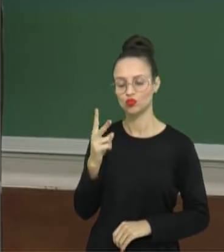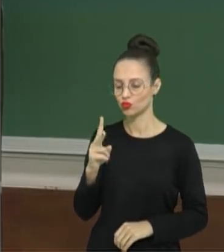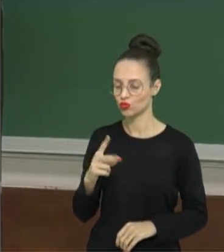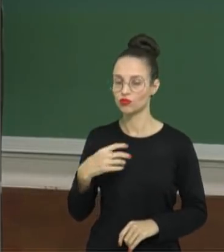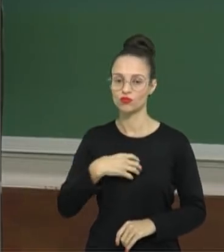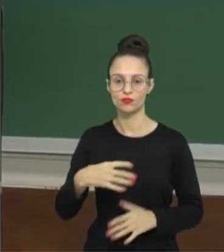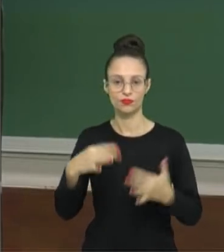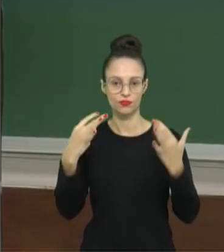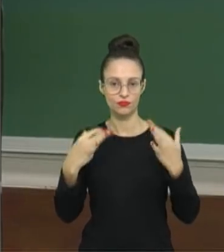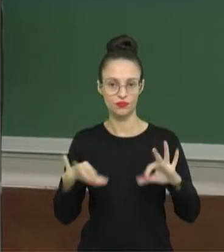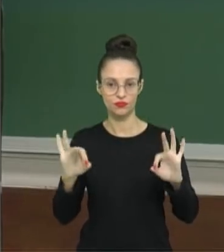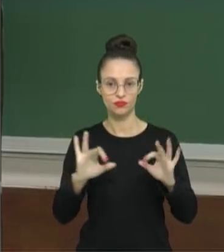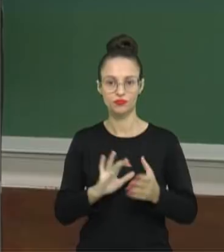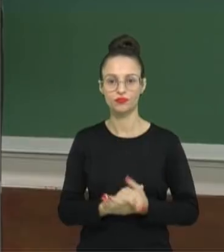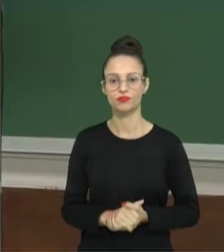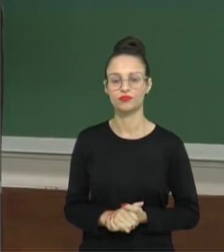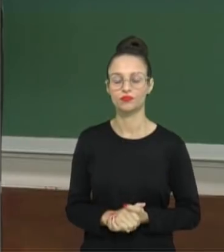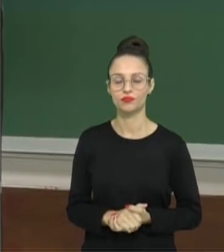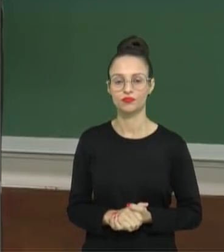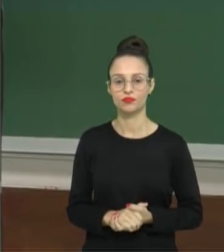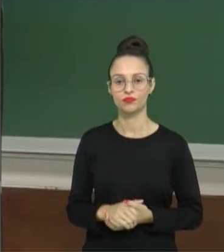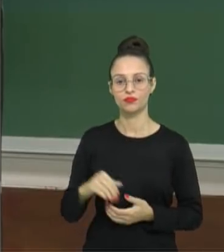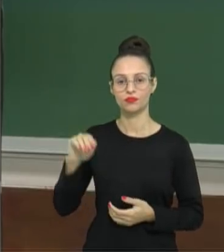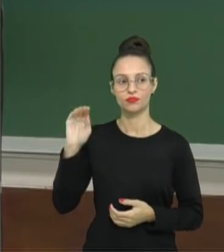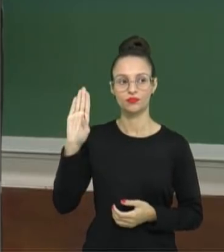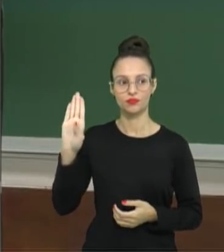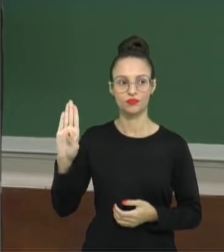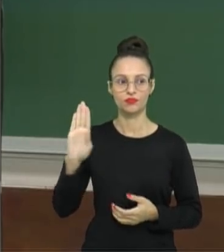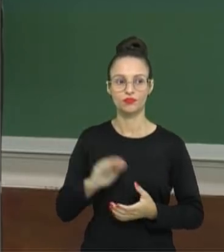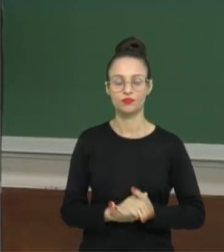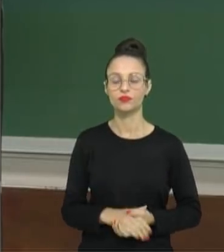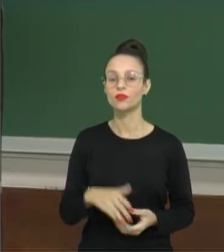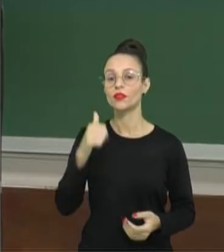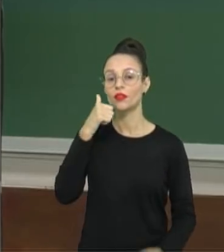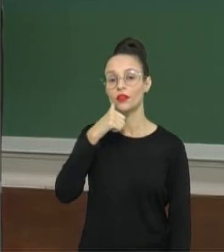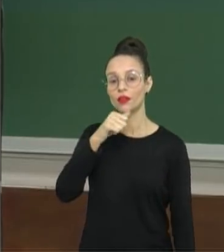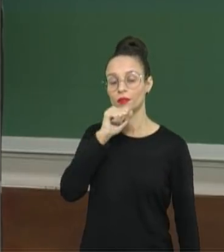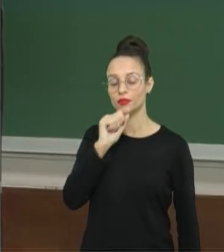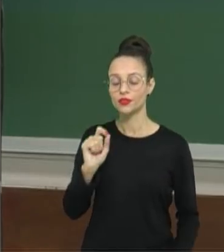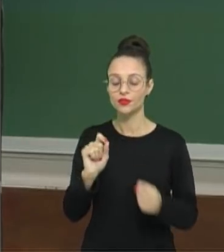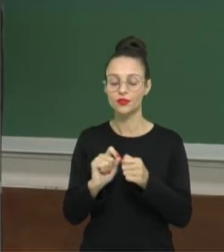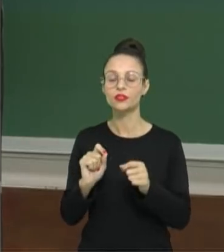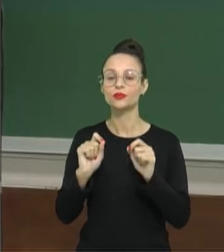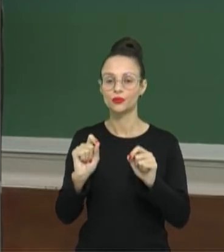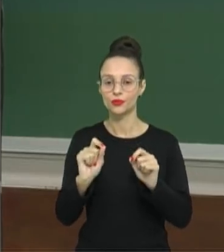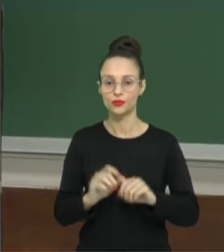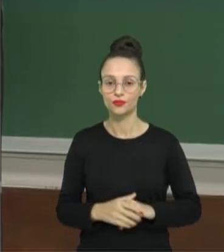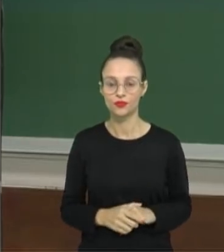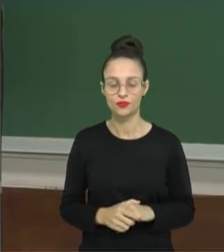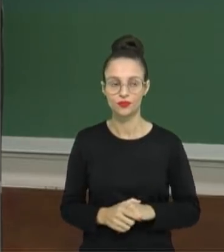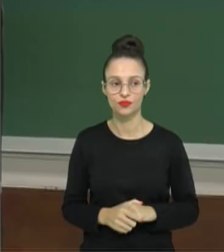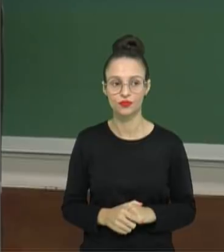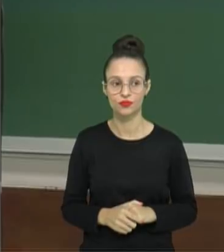estão corretas. What is the mother doing? E a mãe, o que ela está fazendo? She is baking